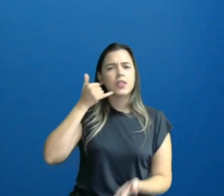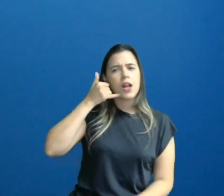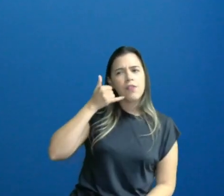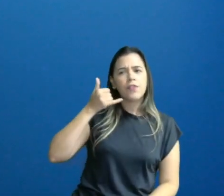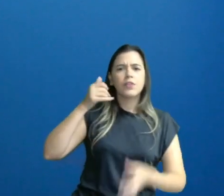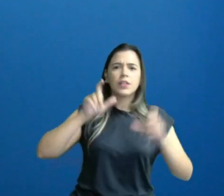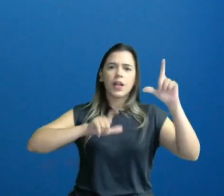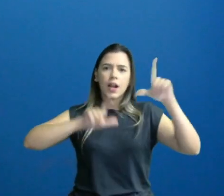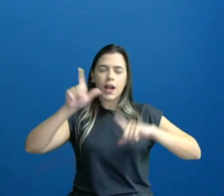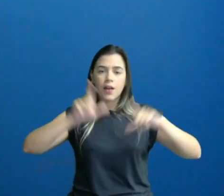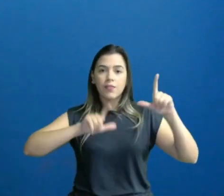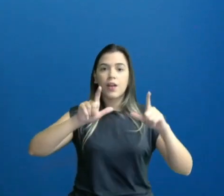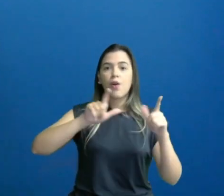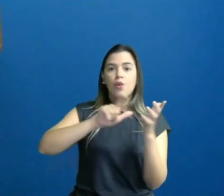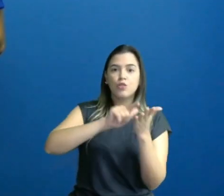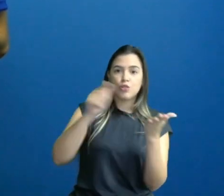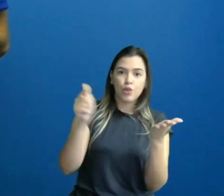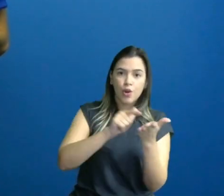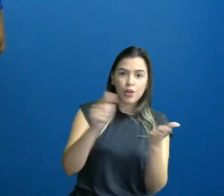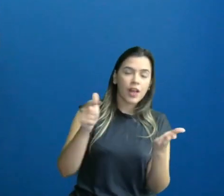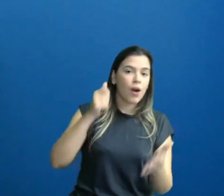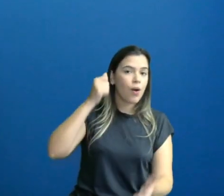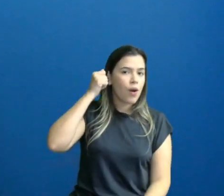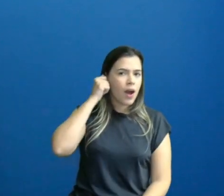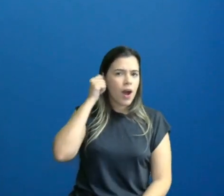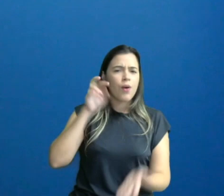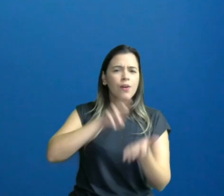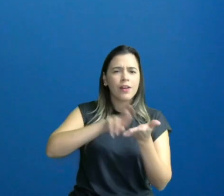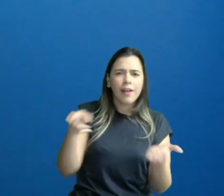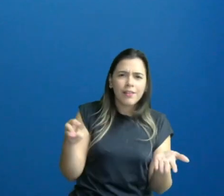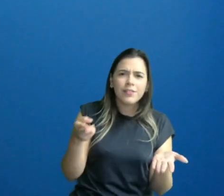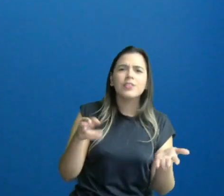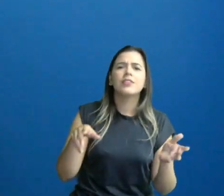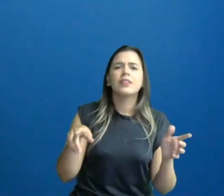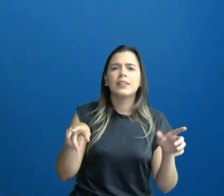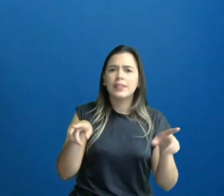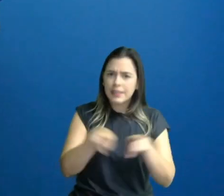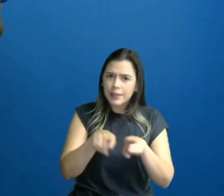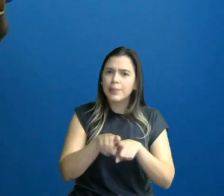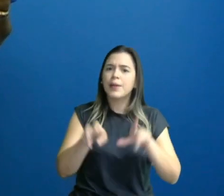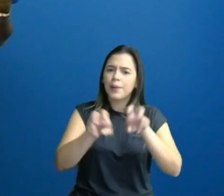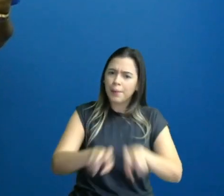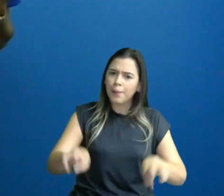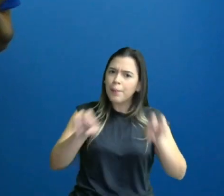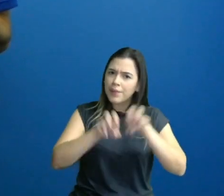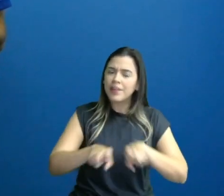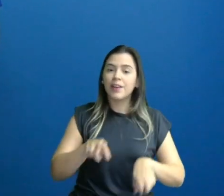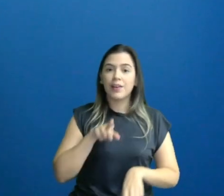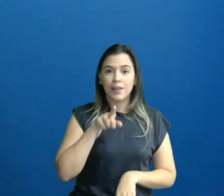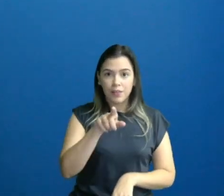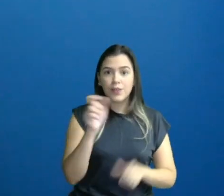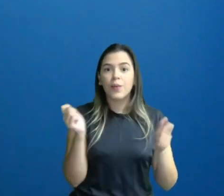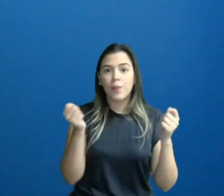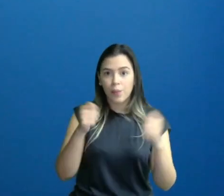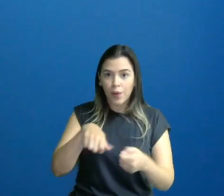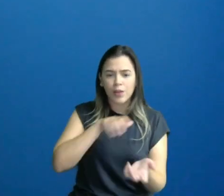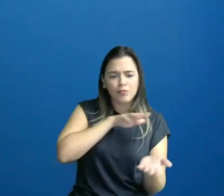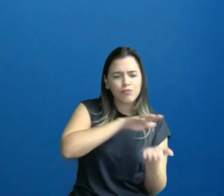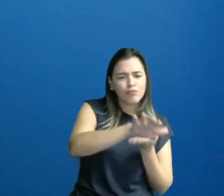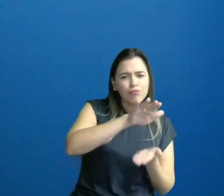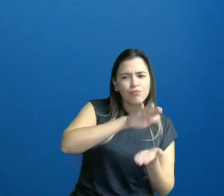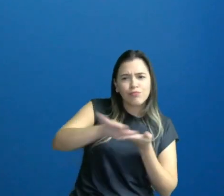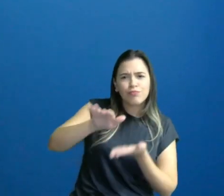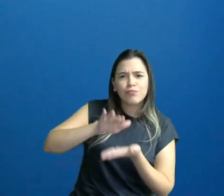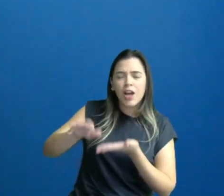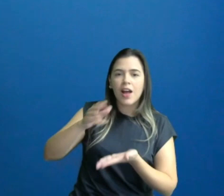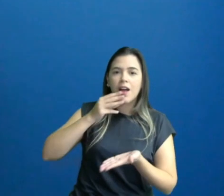televisão jornal rádio revistas e até o computador que você pode enviar várias